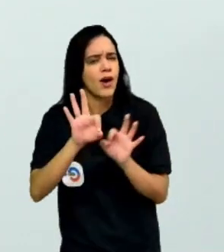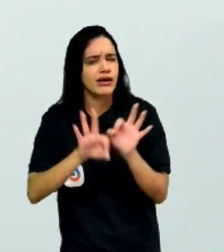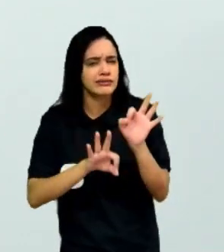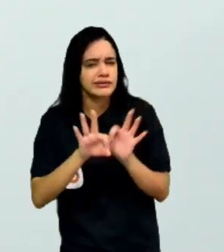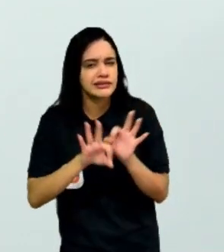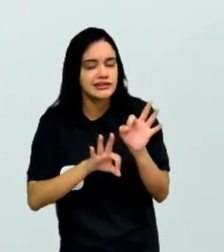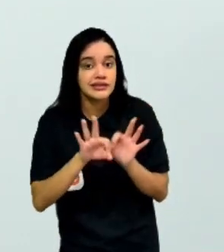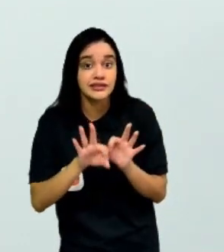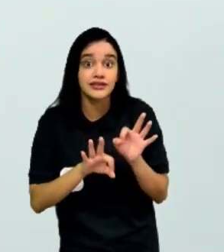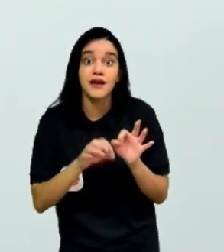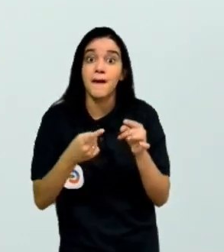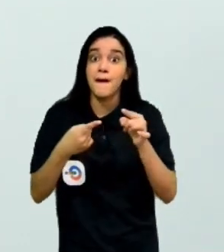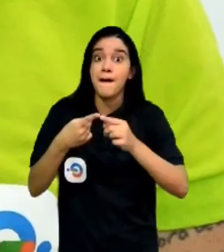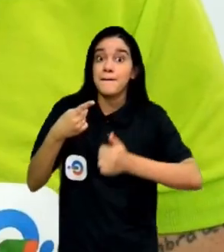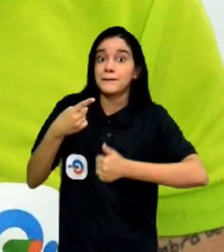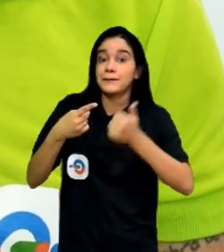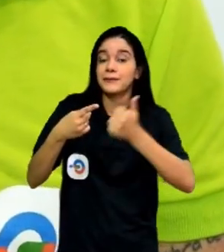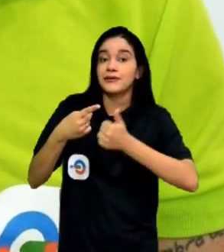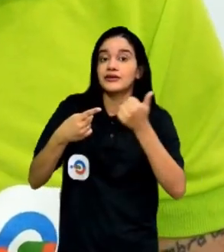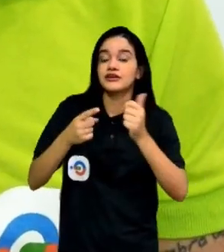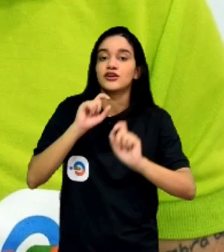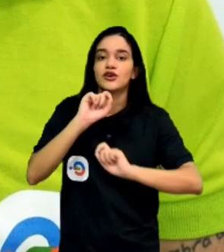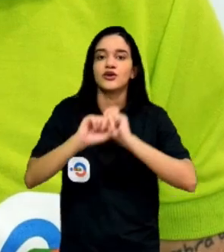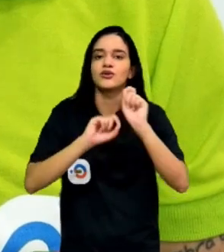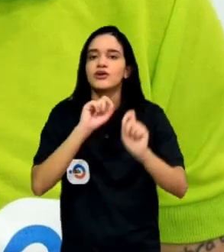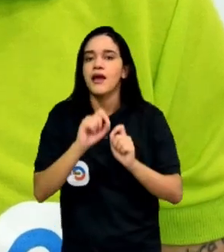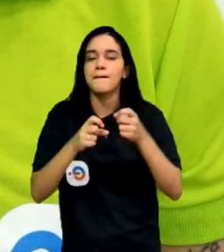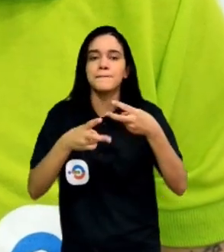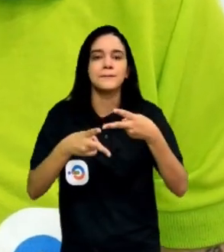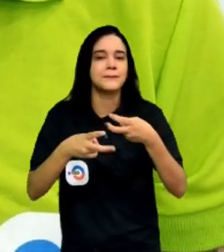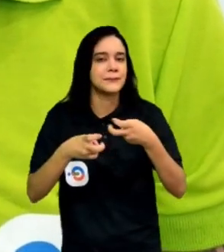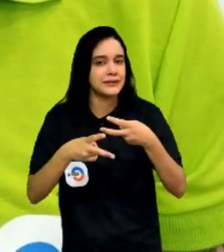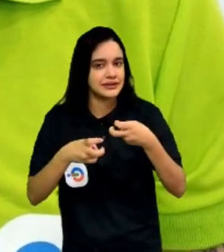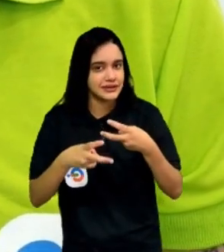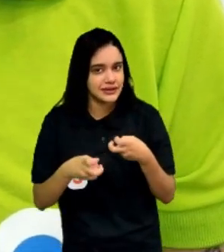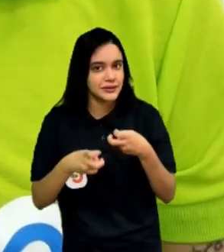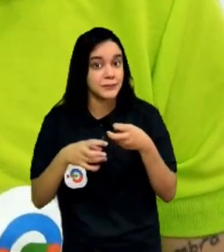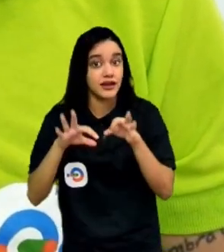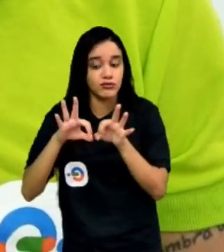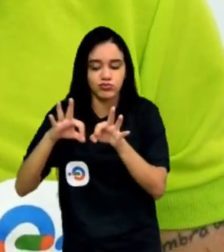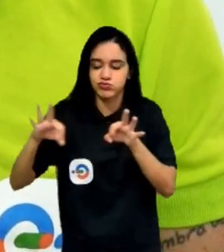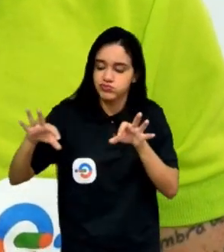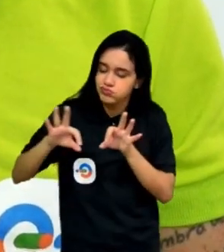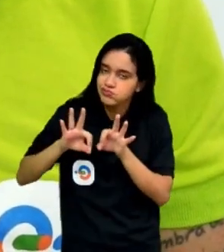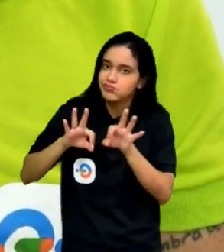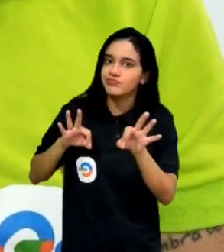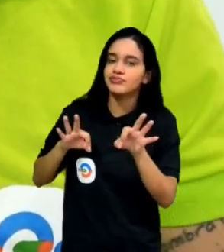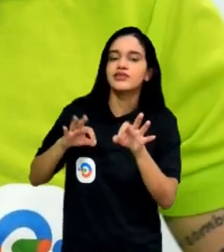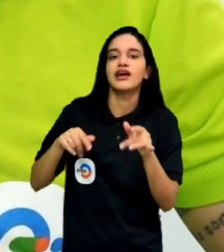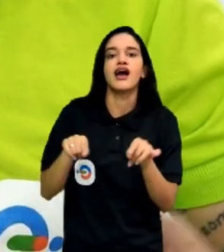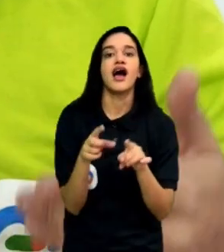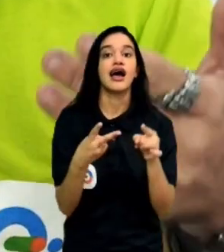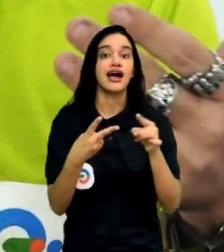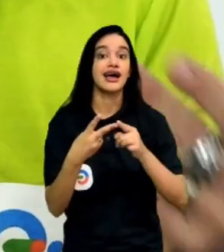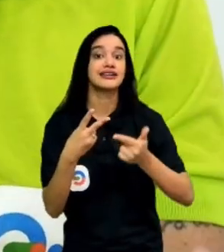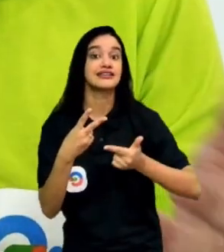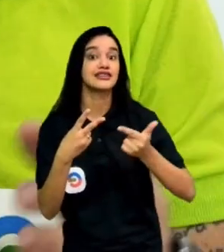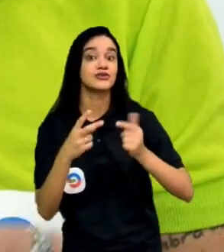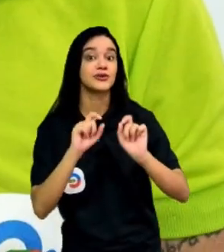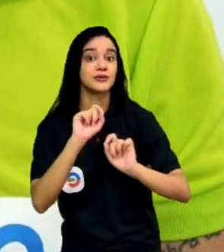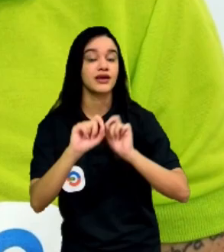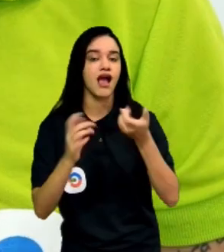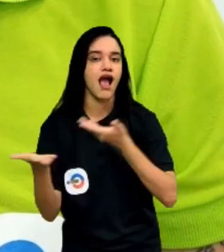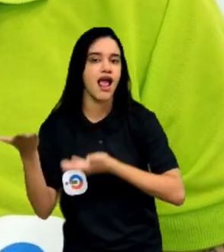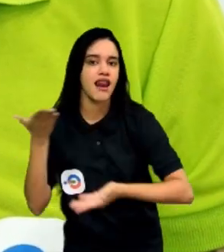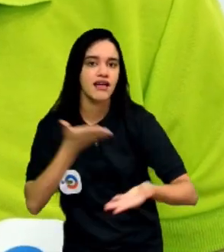A primeira coisa que deve ser feita é a identificação das grandezas. A segunda coisa é a relação